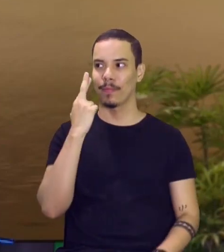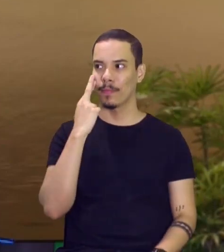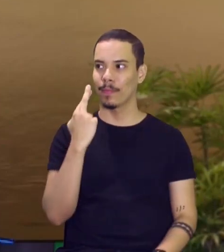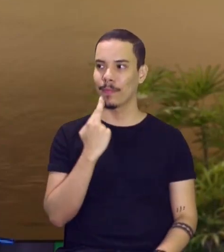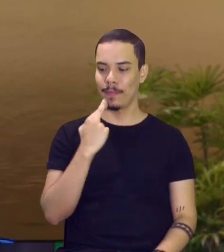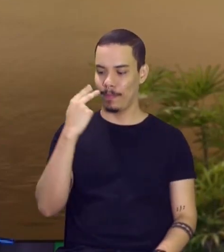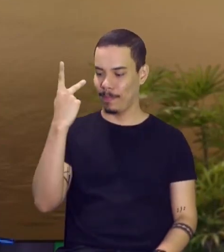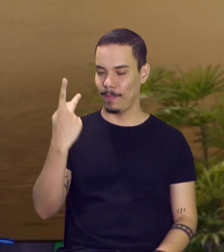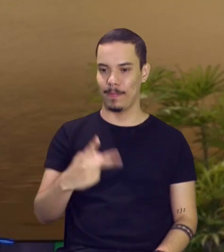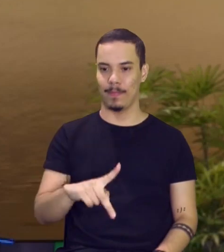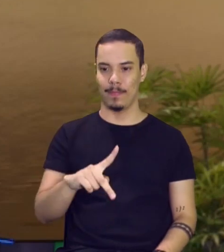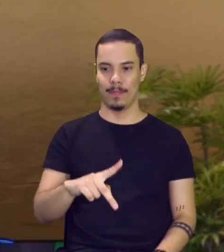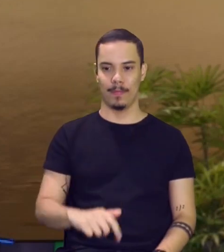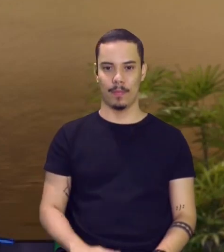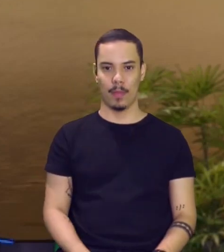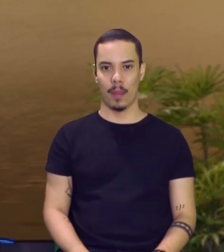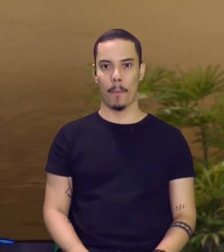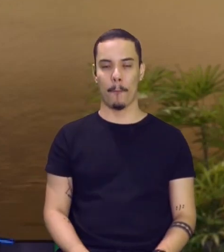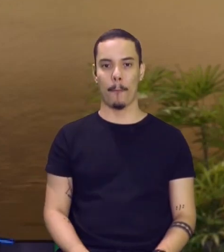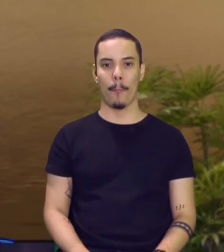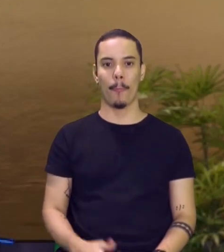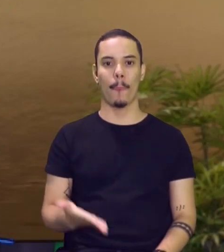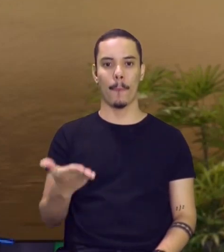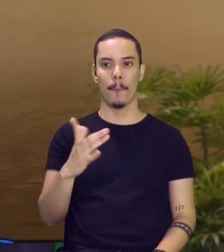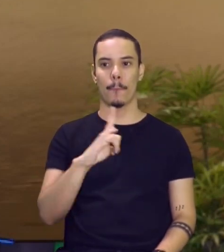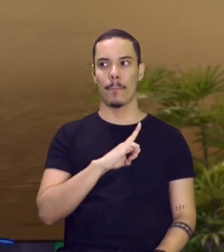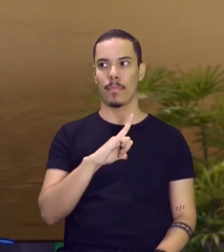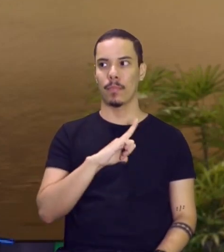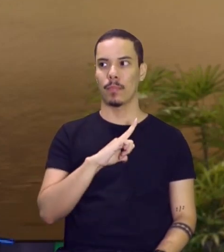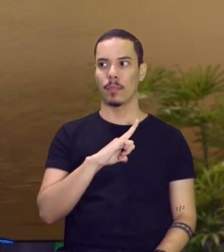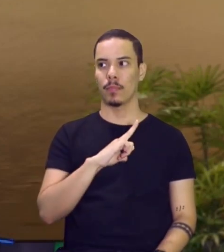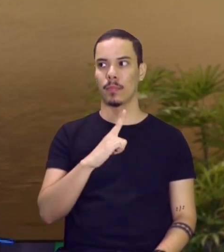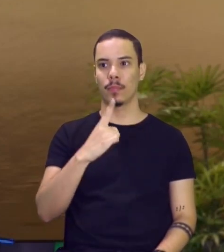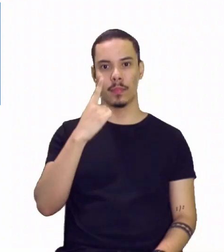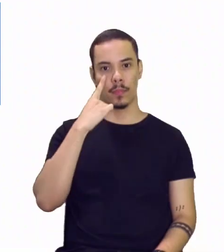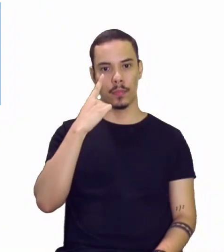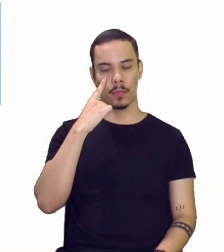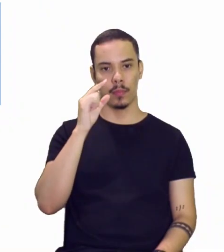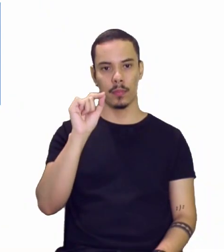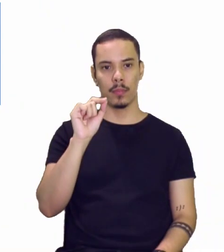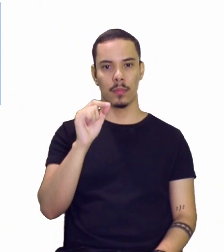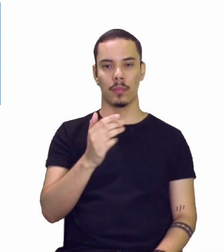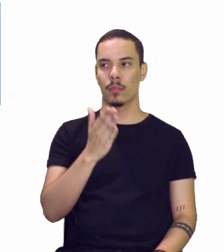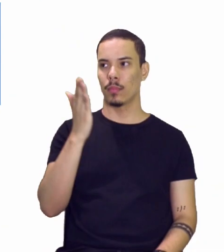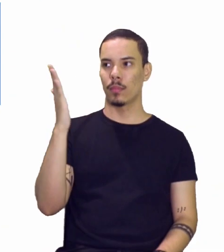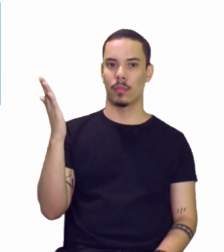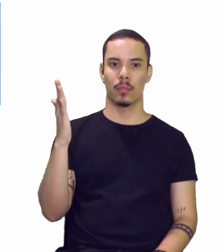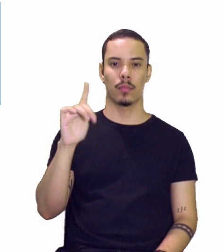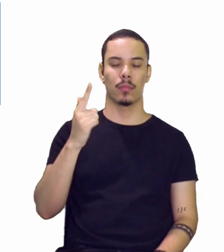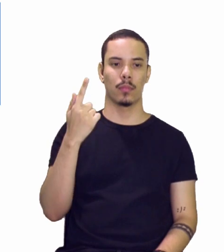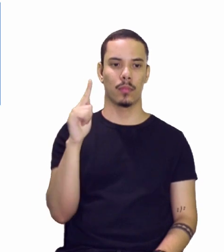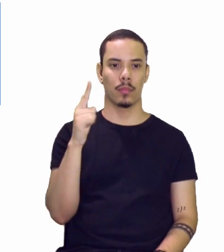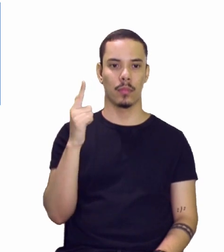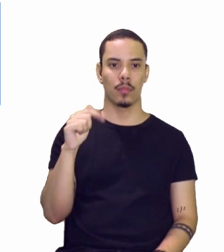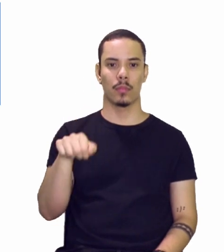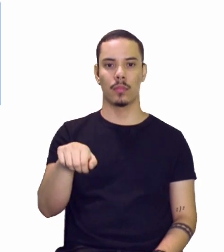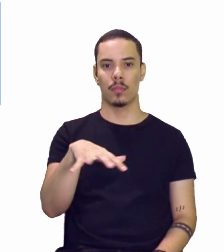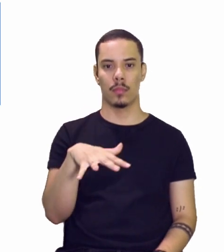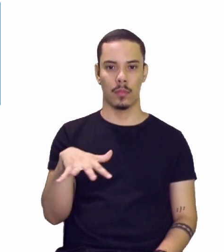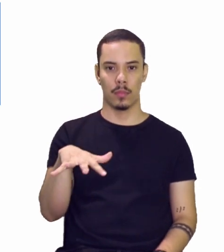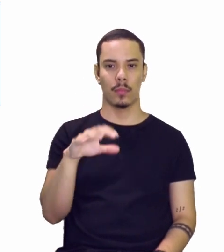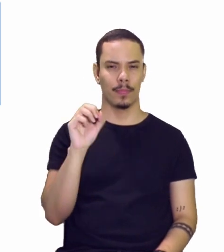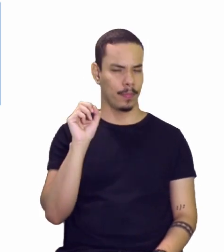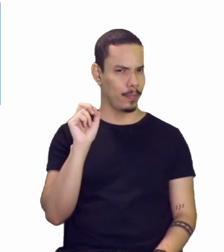Rondônia, tá? E aí você tem agora na telinha aí, ó, a situação geográfica,